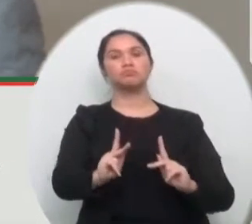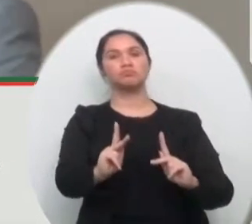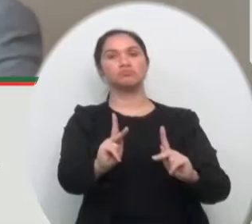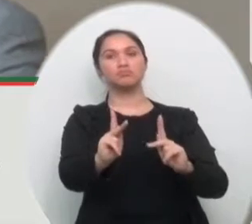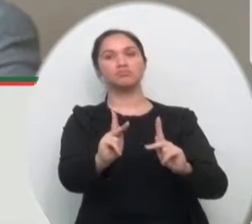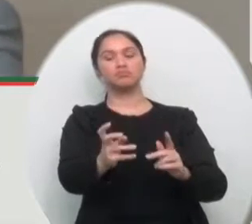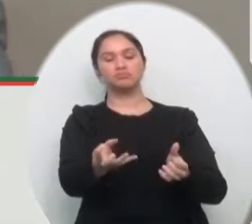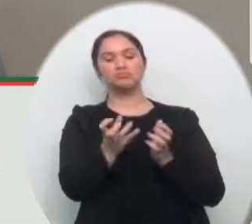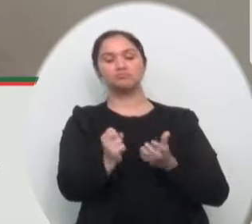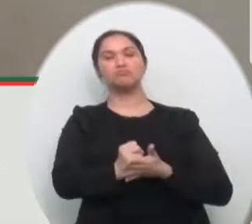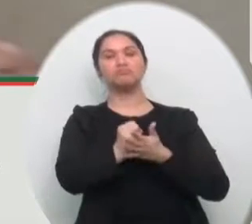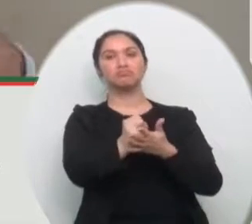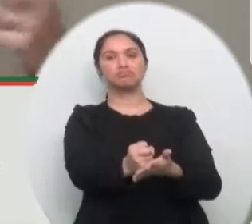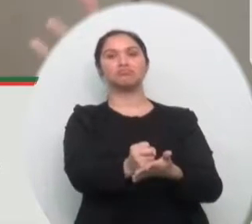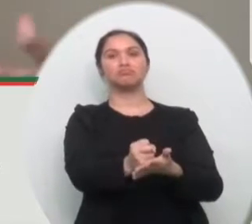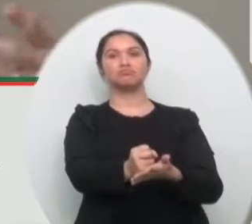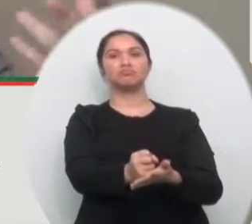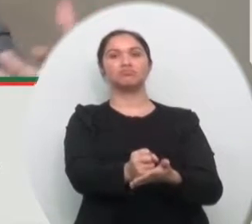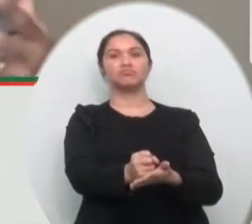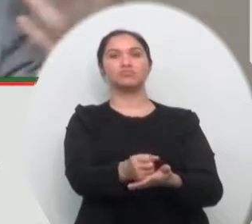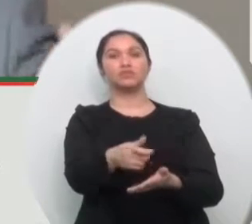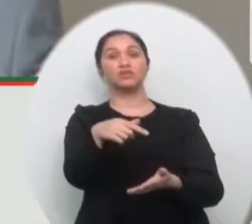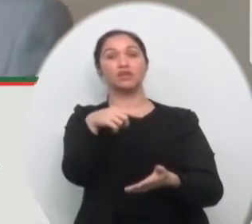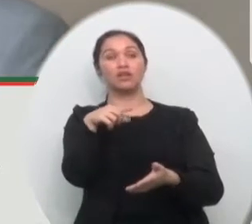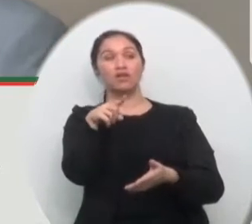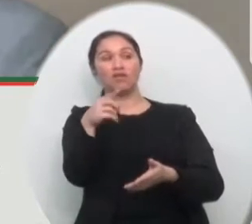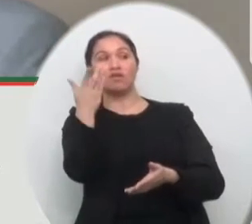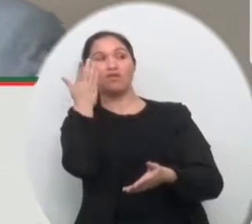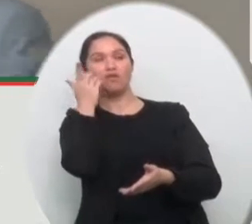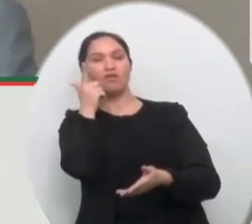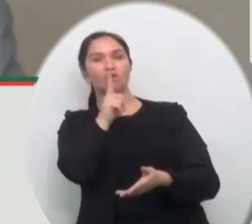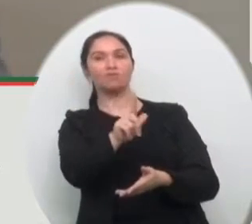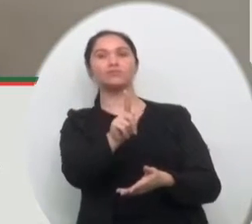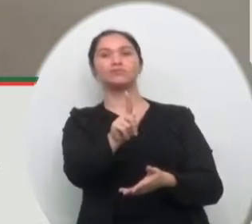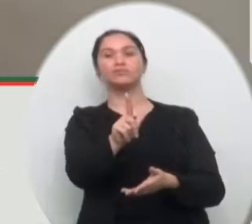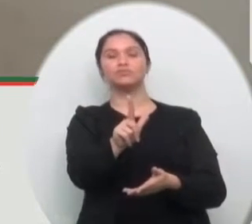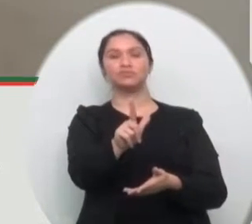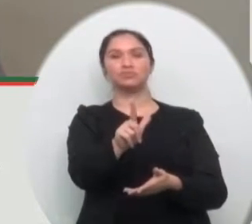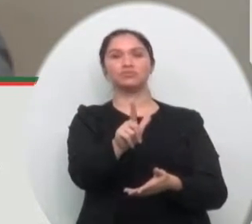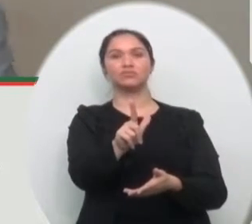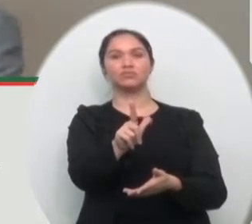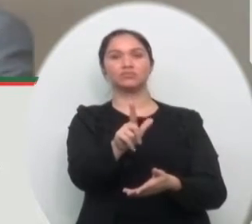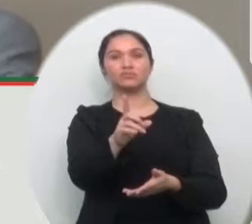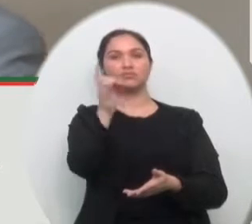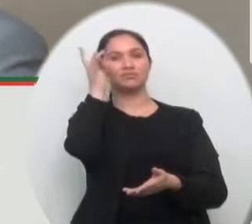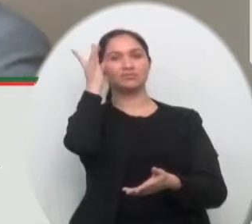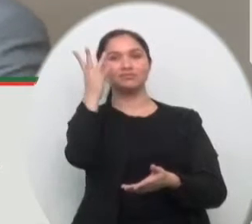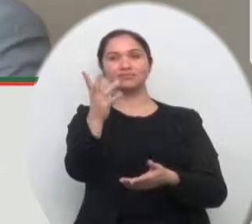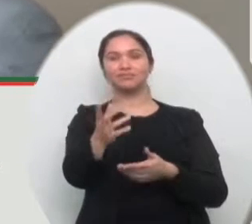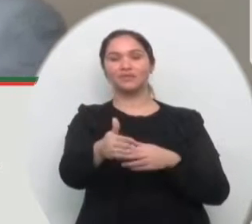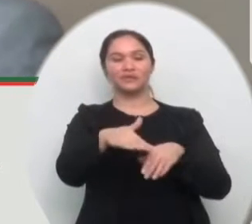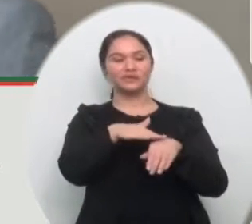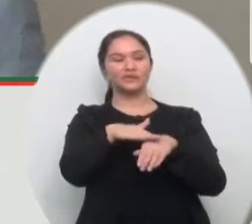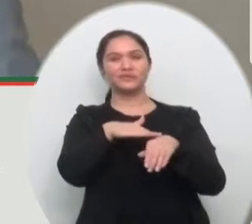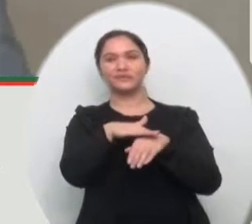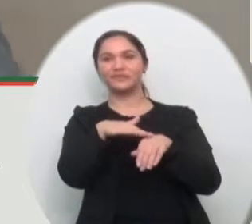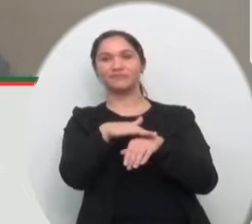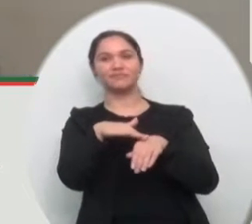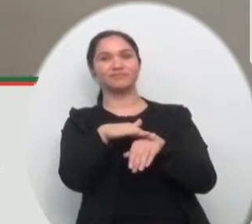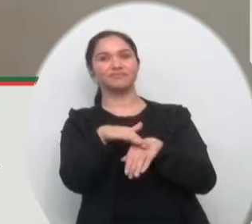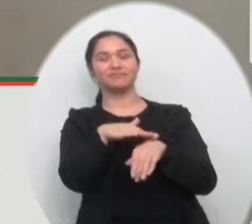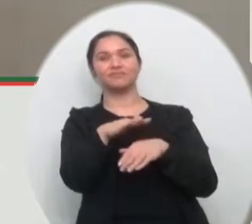Enfim, ele é uma pessoa muito próxima, tu tem muita facilidade de lidar com ele, de tratar com